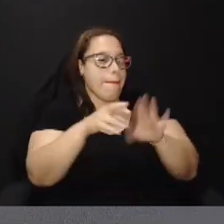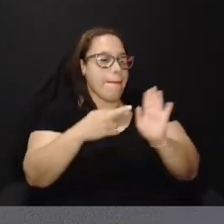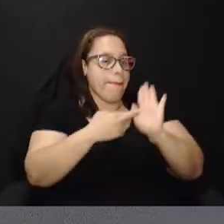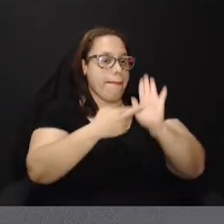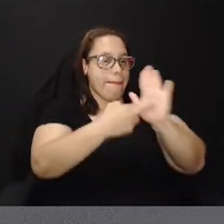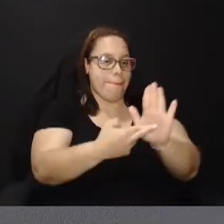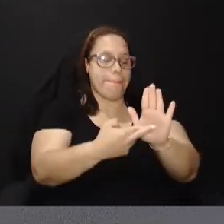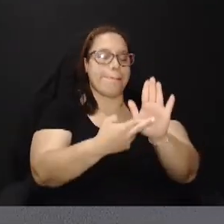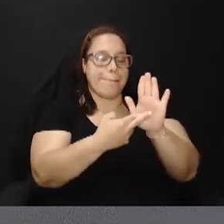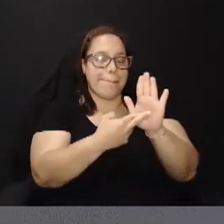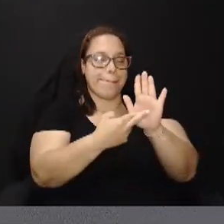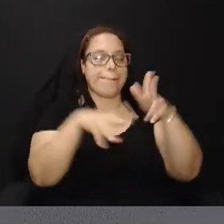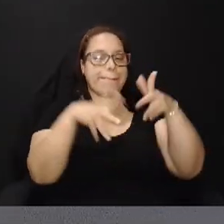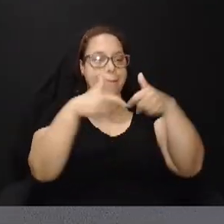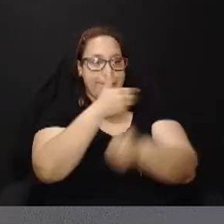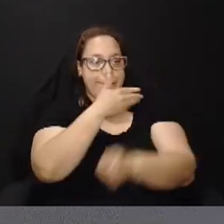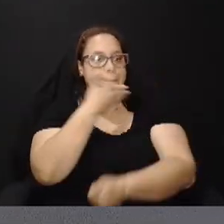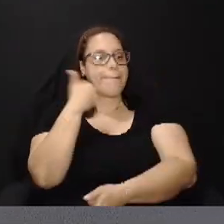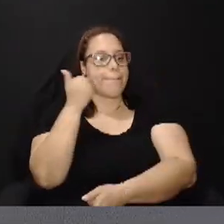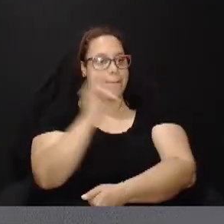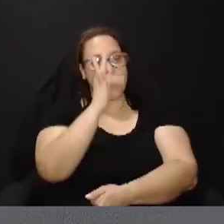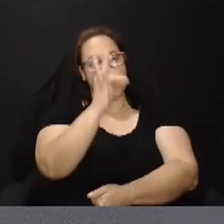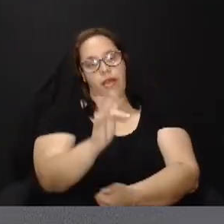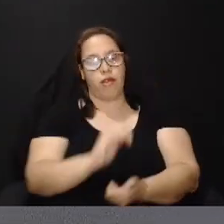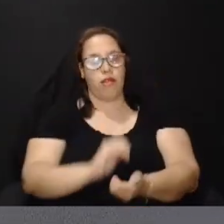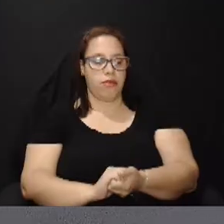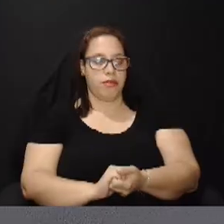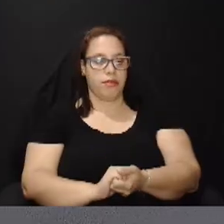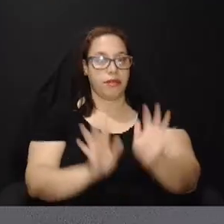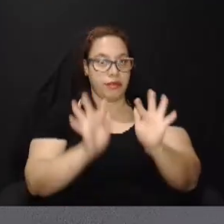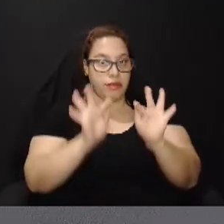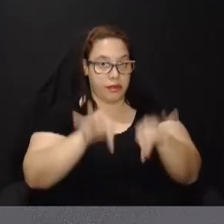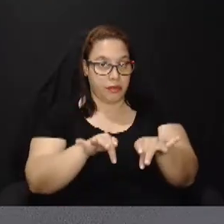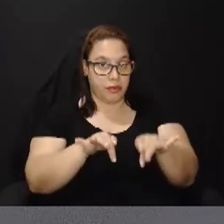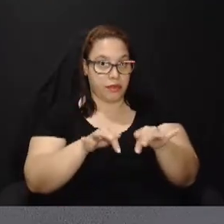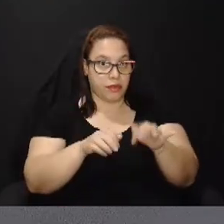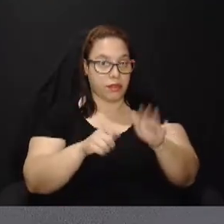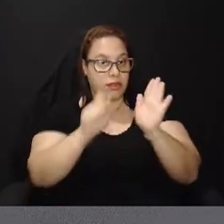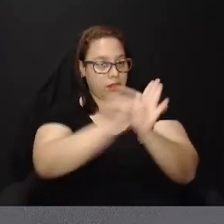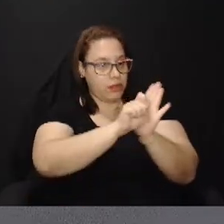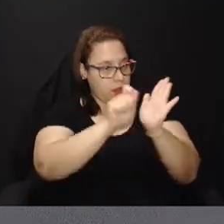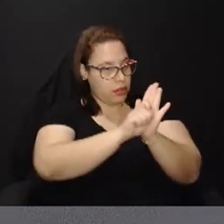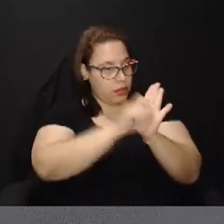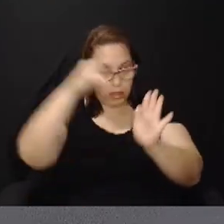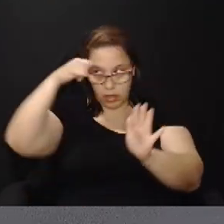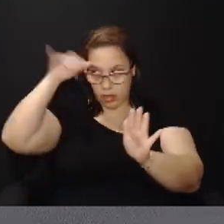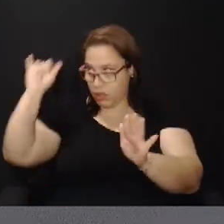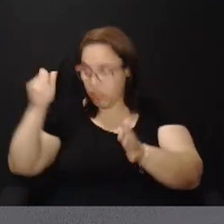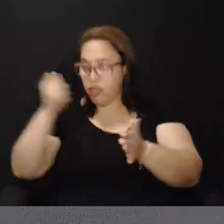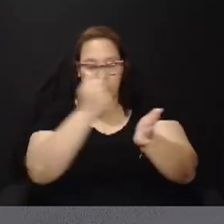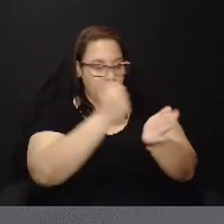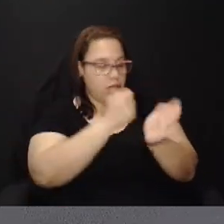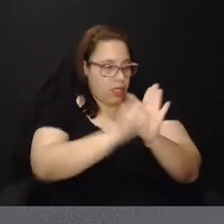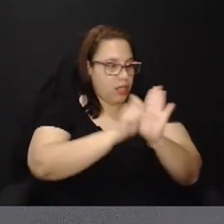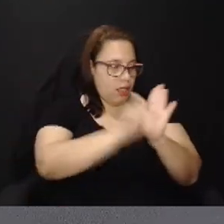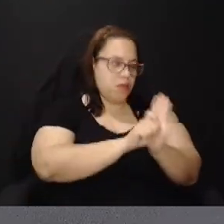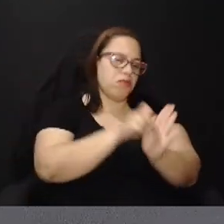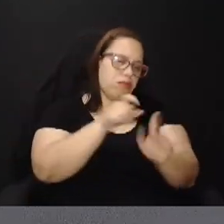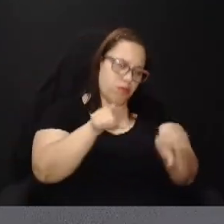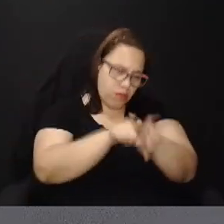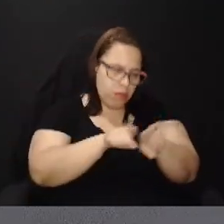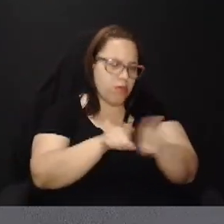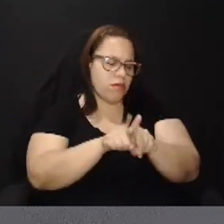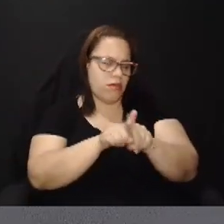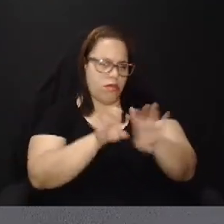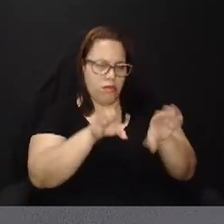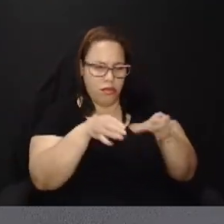tudo de melhor lá na frente. E aí finalizando a de combate às drogas, né, de prevenção às drogas, que também é uma comissão de